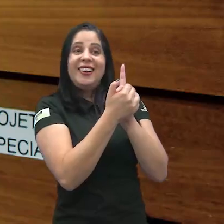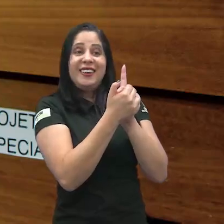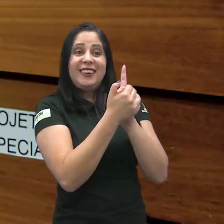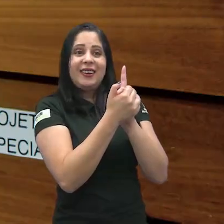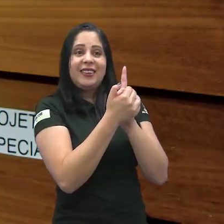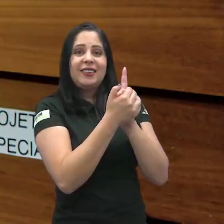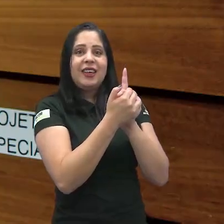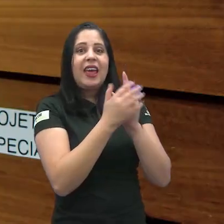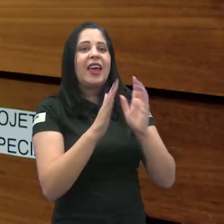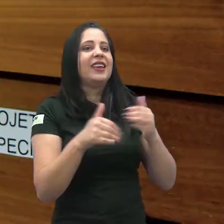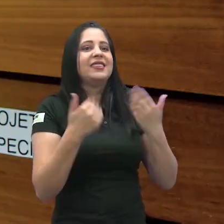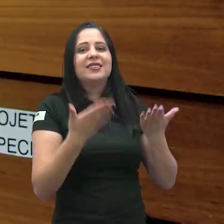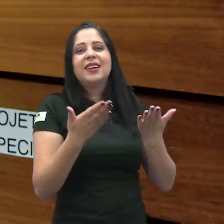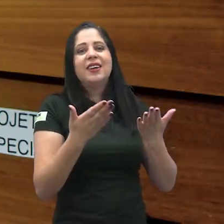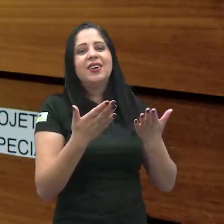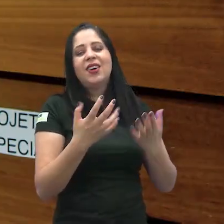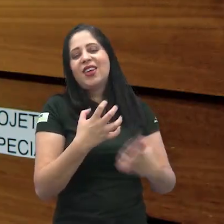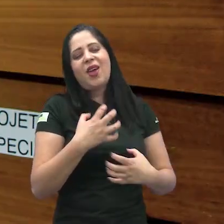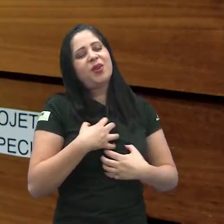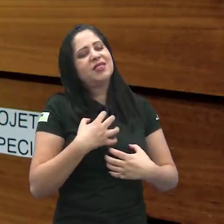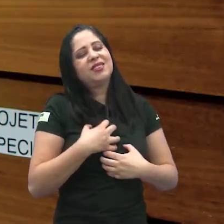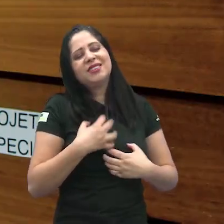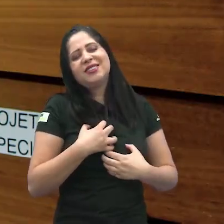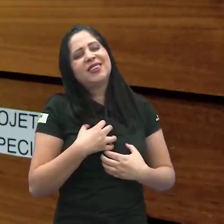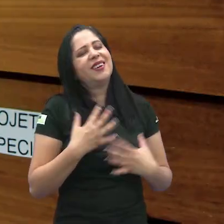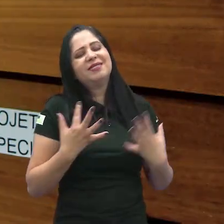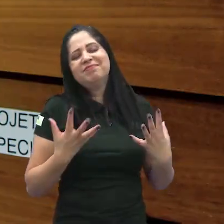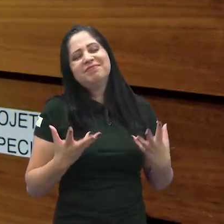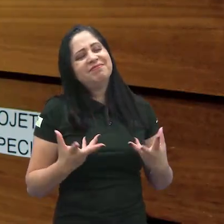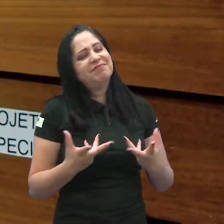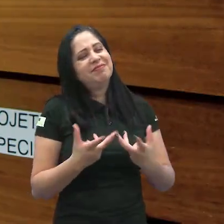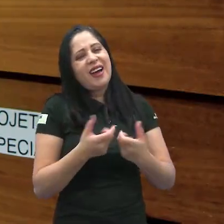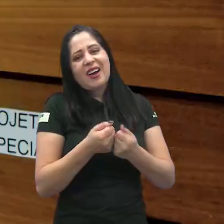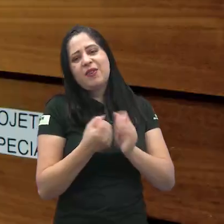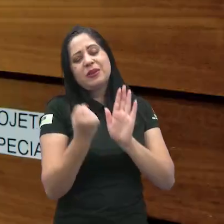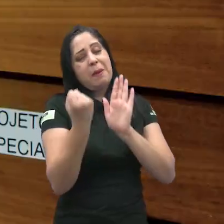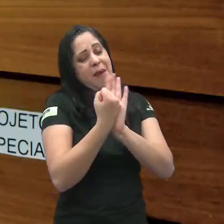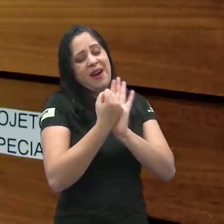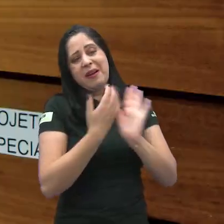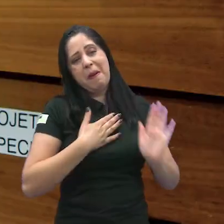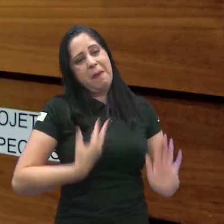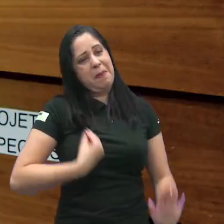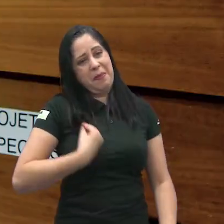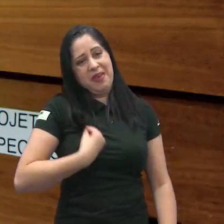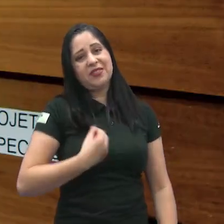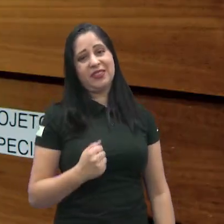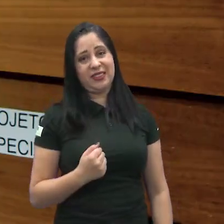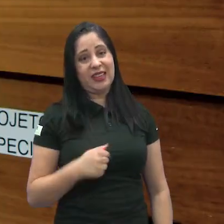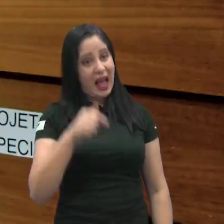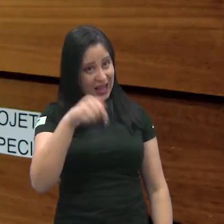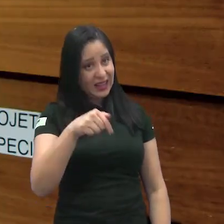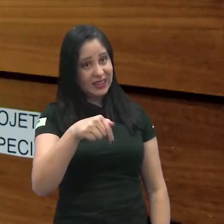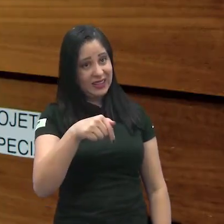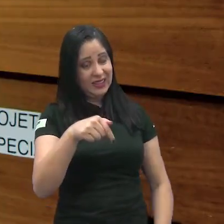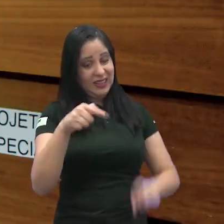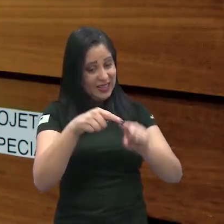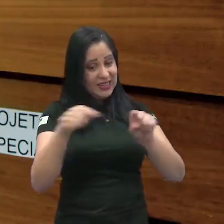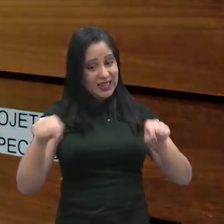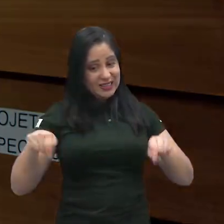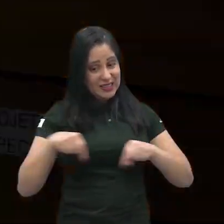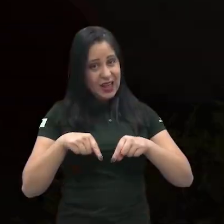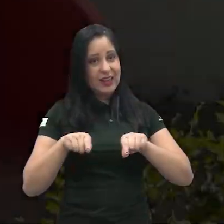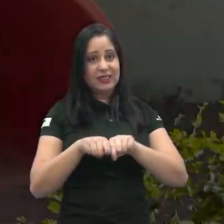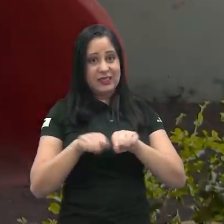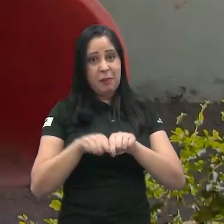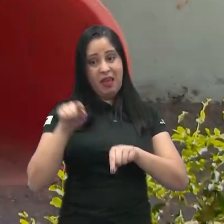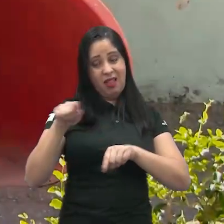que complementam o dia é o que me encanta. Acho que é o que me marca, tanto na sala quanto na secretaria. A gente vive esses detalhes com as